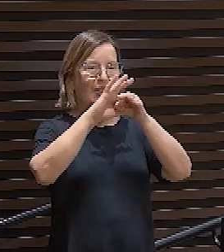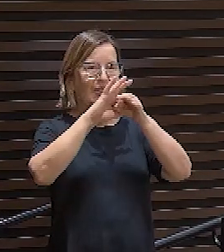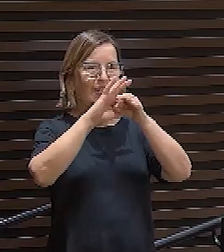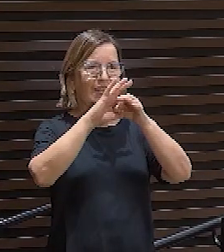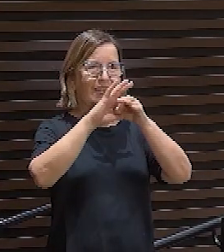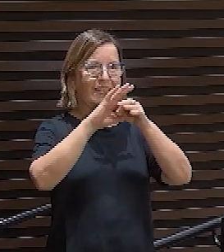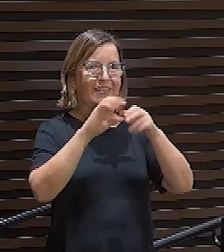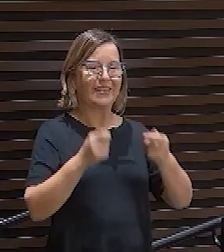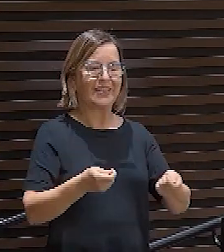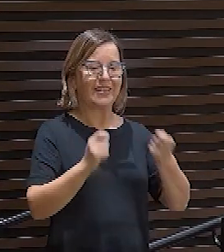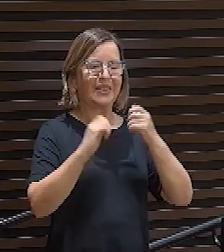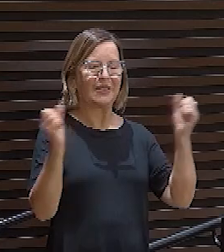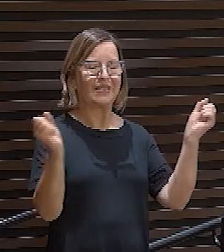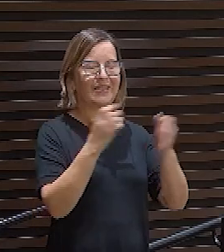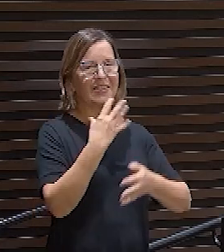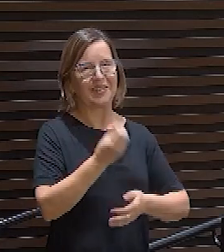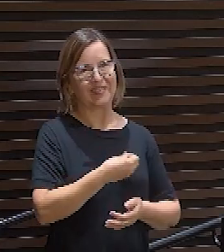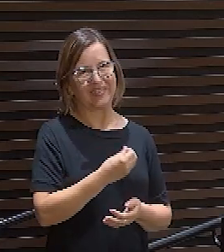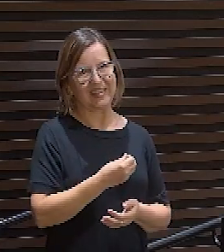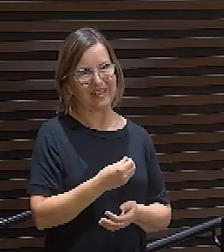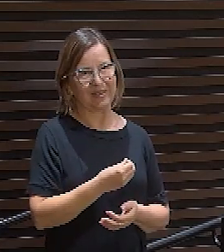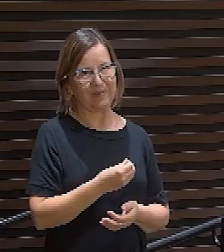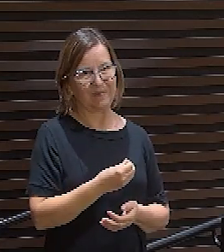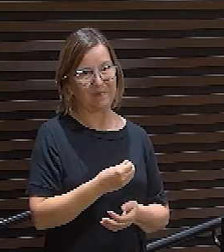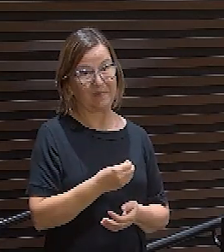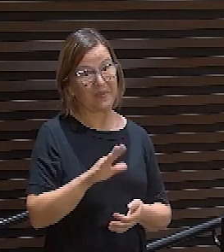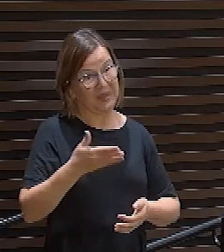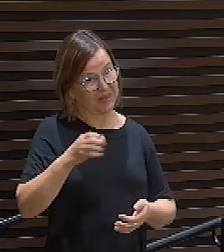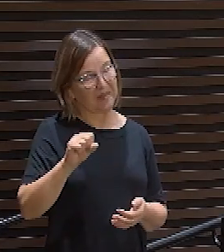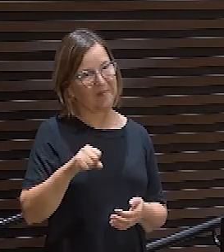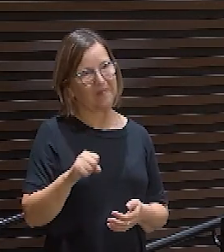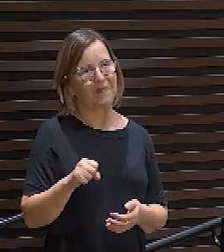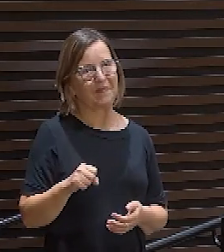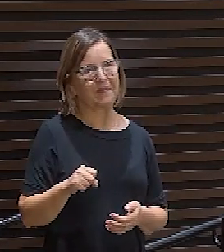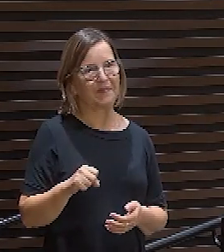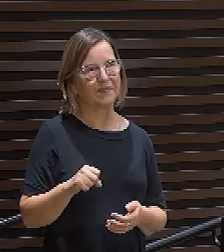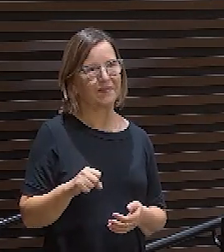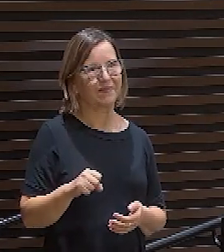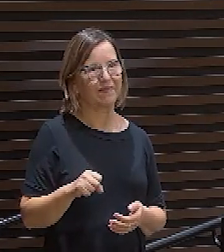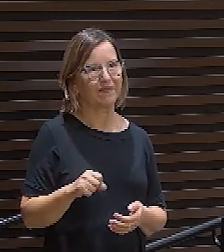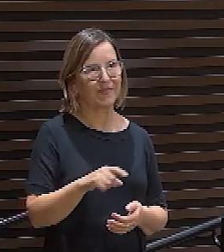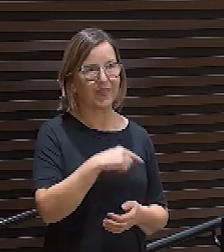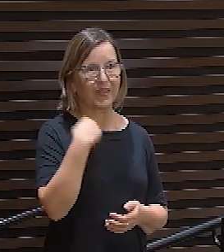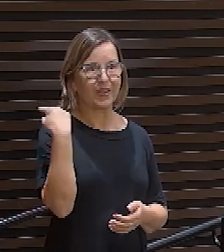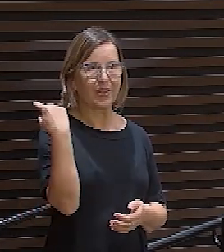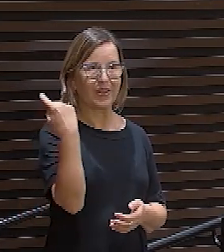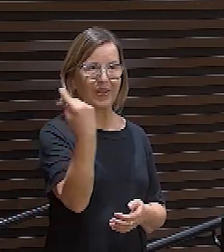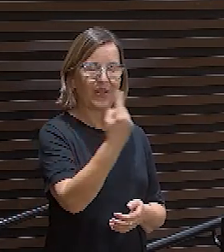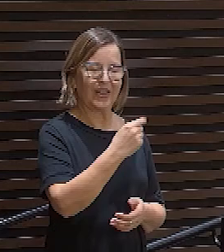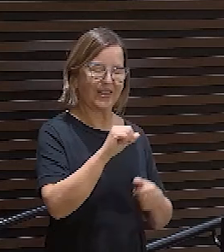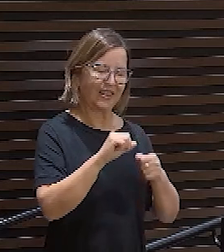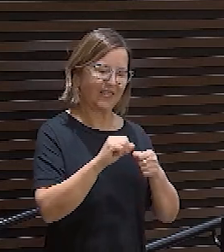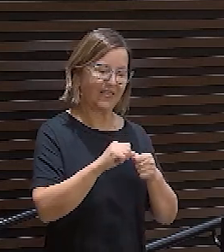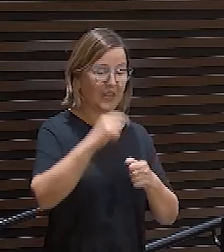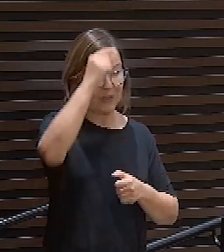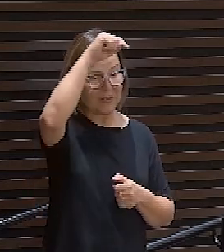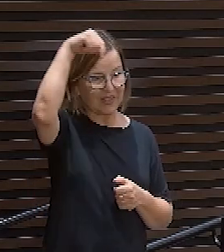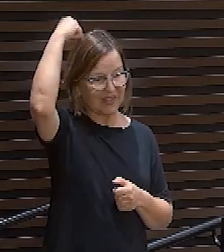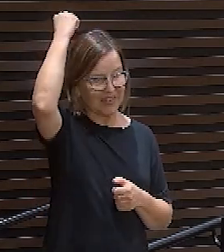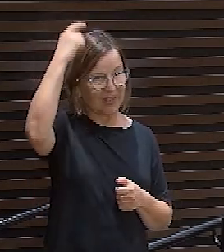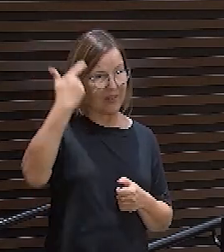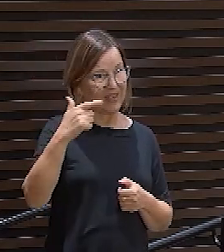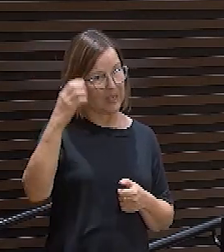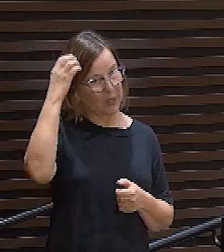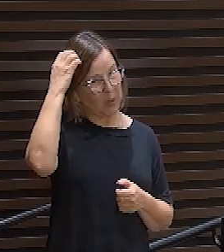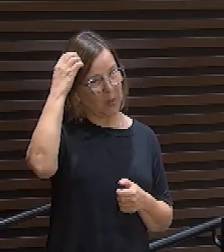vida. E aí sim, a gente é feito santo, inculpável, irrepreensível. Jesus falou,